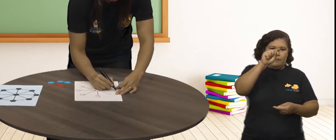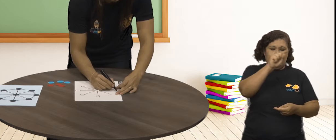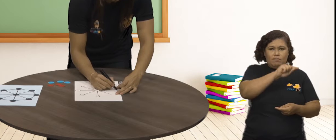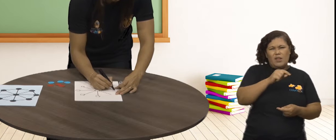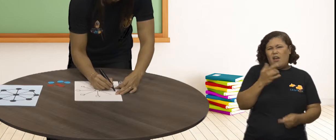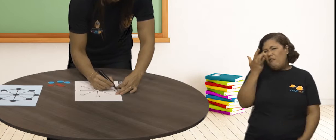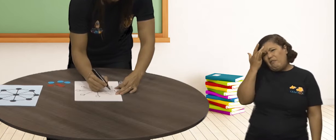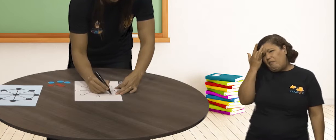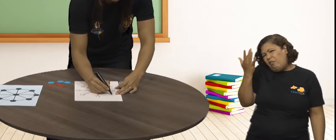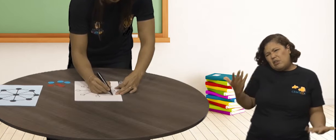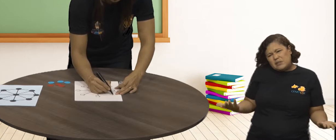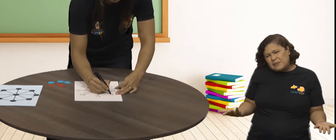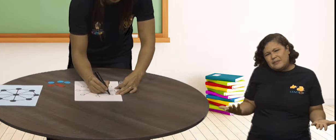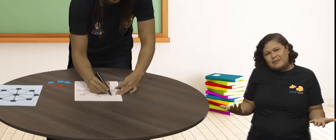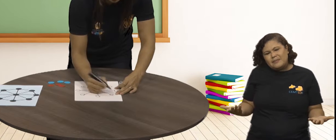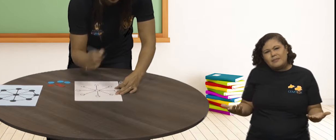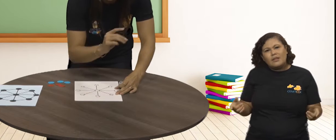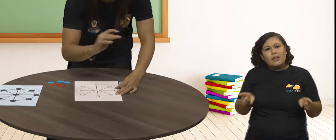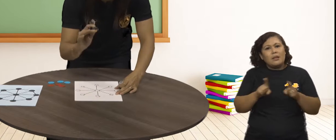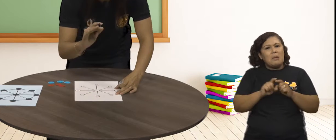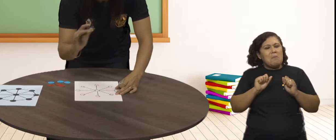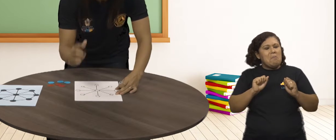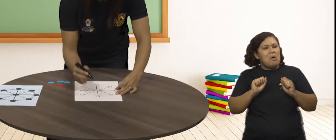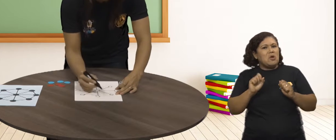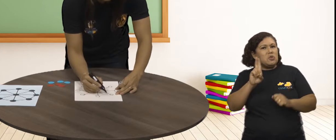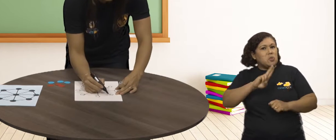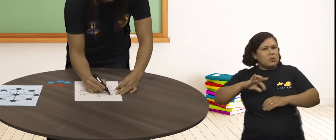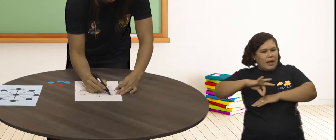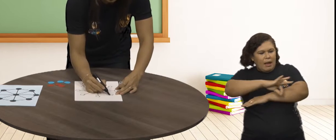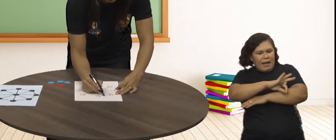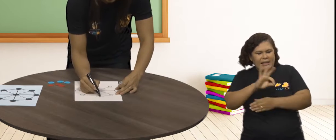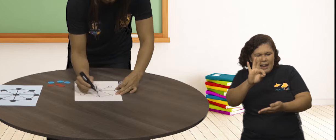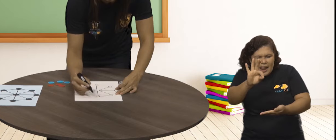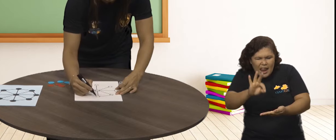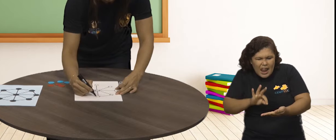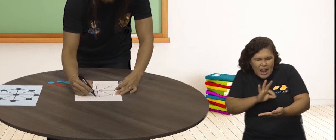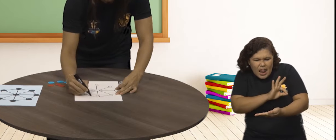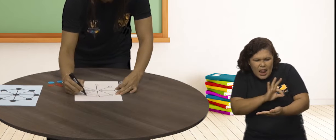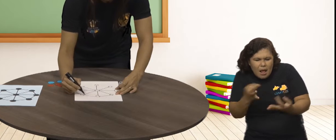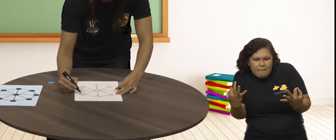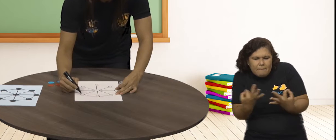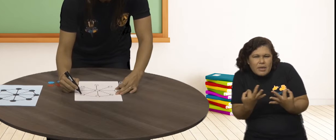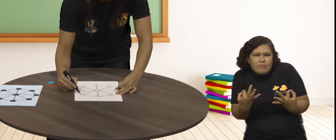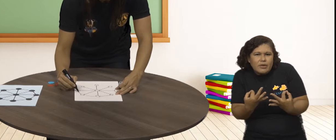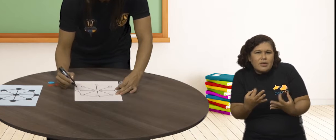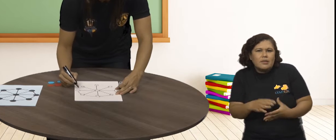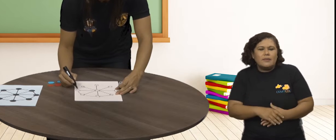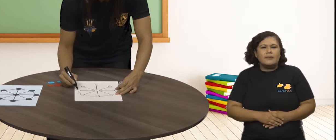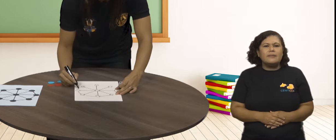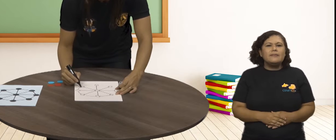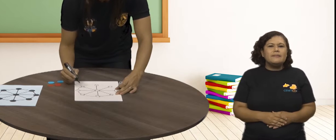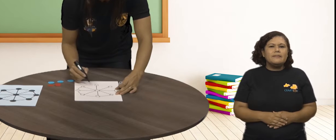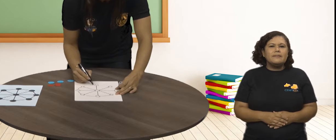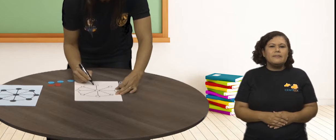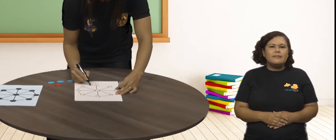Perfeito, bem facinho. E aí vocês podem fazer direitinho com a régua, bem bonito.